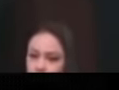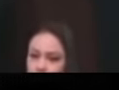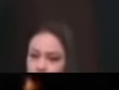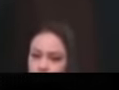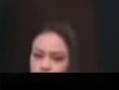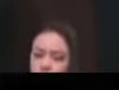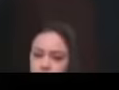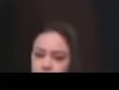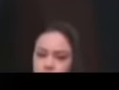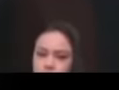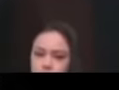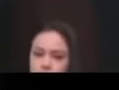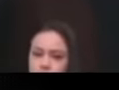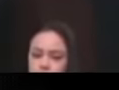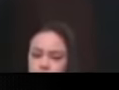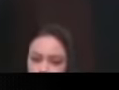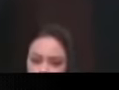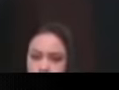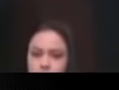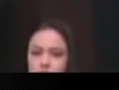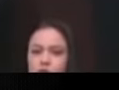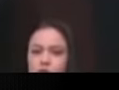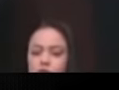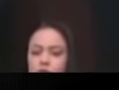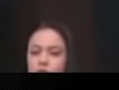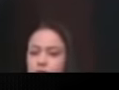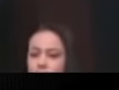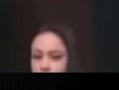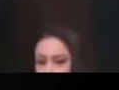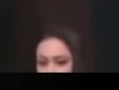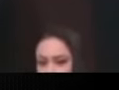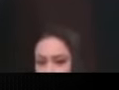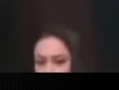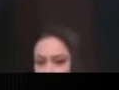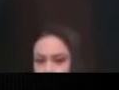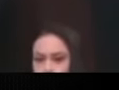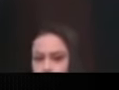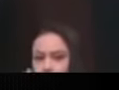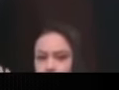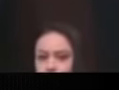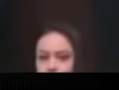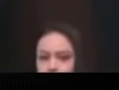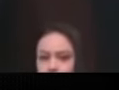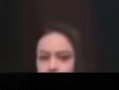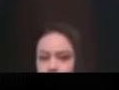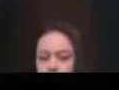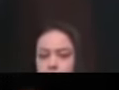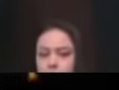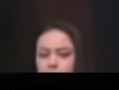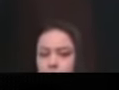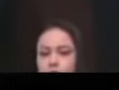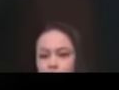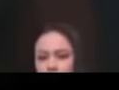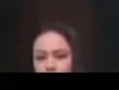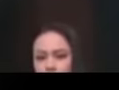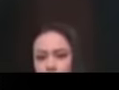sentença, recursos correspondentes, ação decisória e agora a admissão de uma reclamação direta. Eu acho